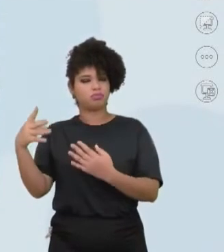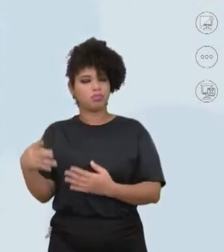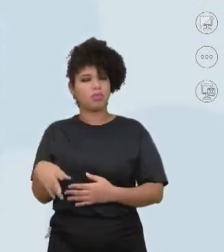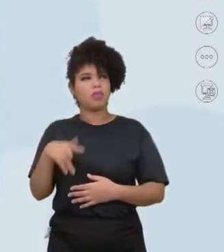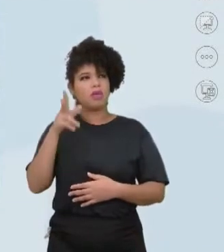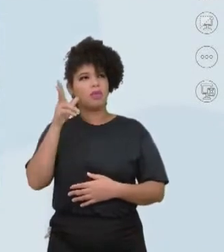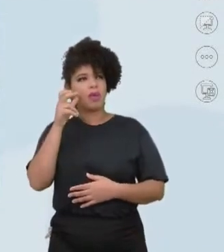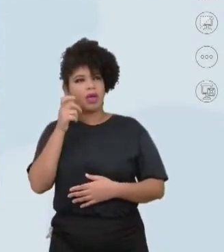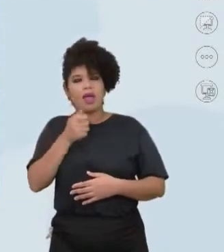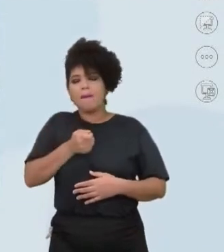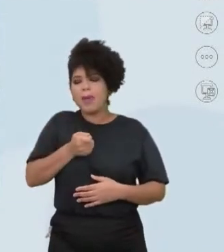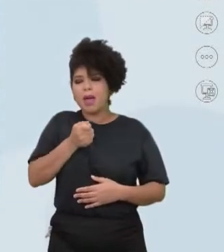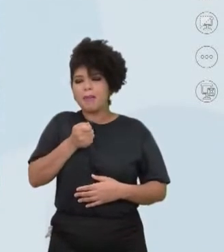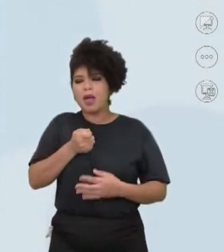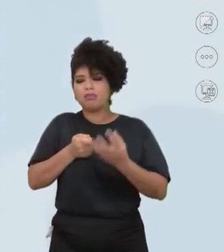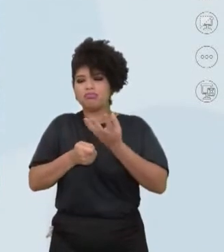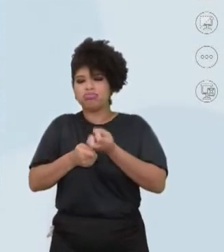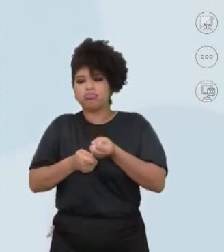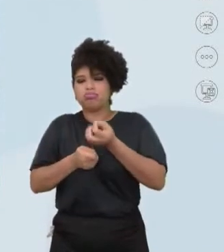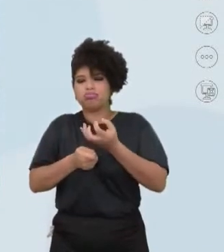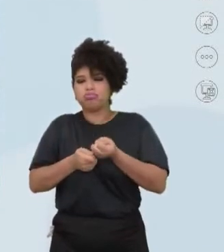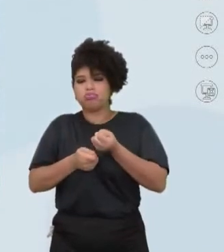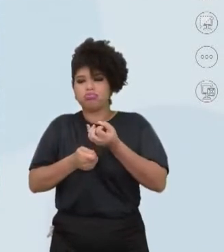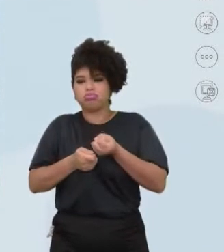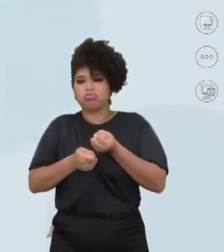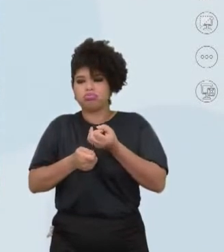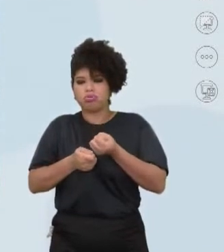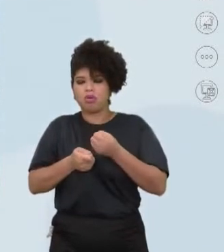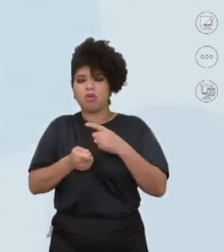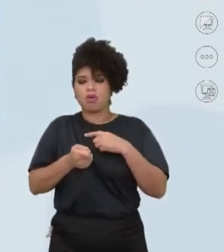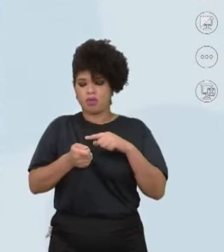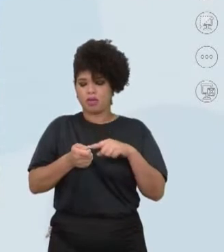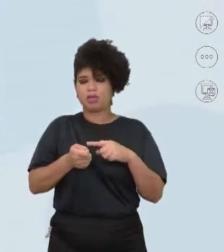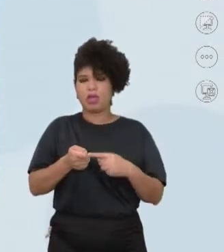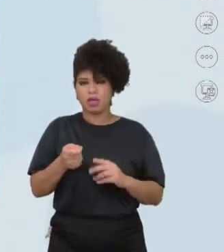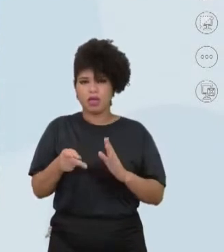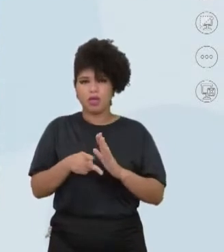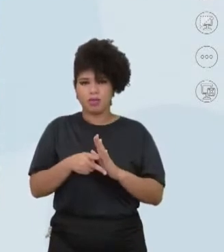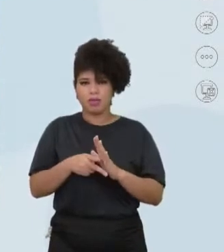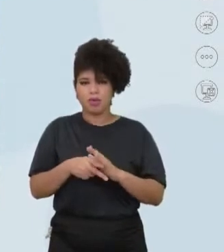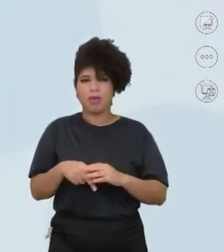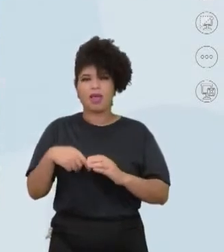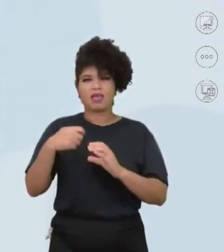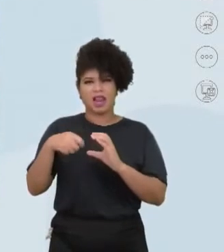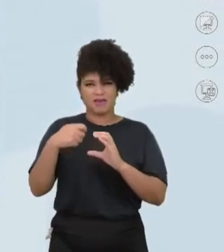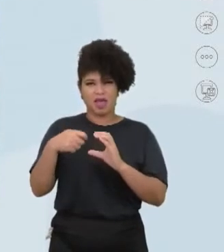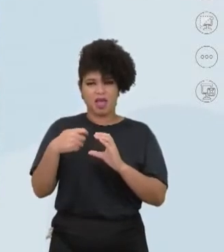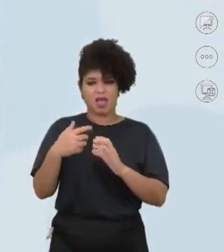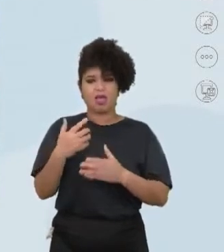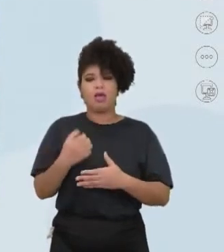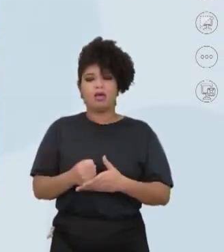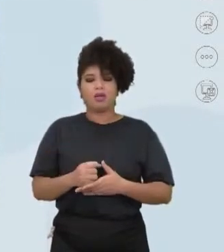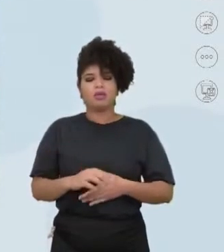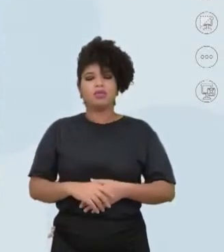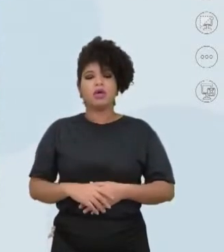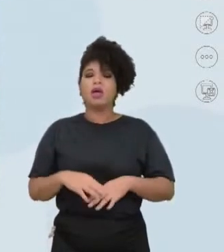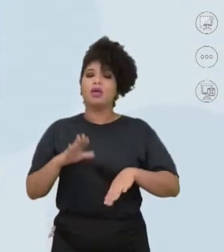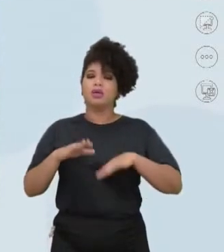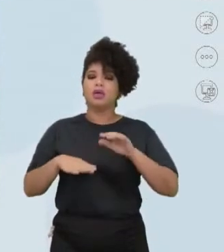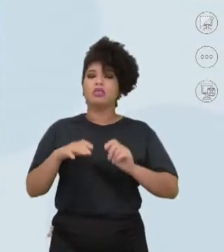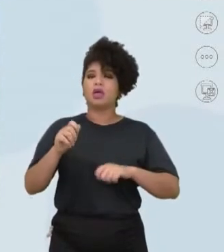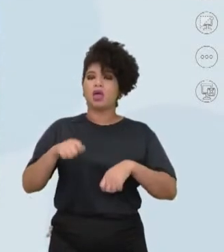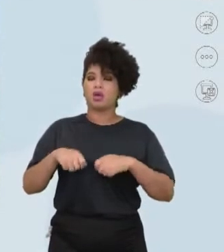Para excursionar, para fazer show, aí é o músico de apoio que vai, né? Então, às vezes, né, pode acontecer do músico de